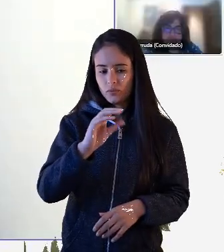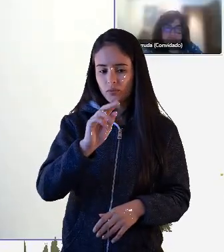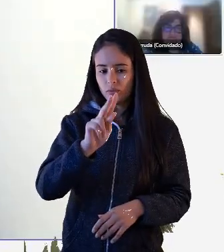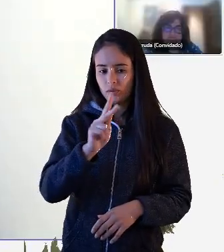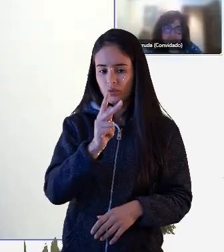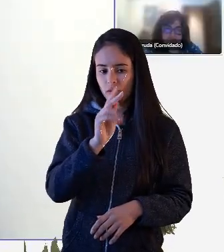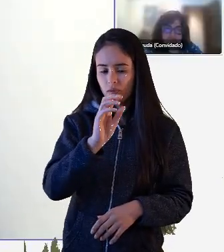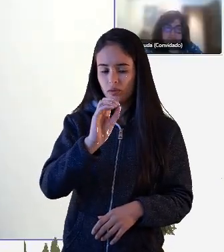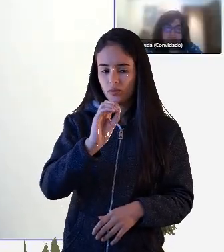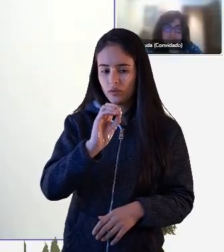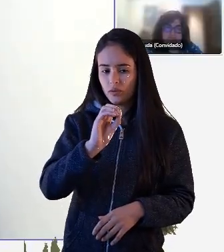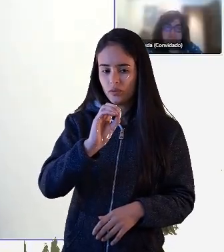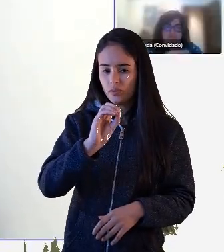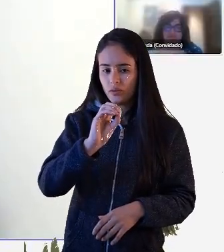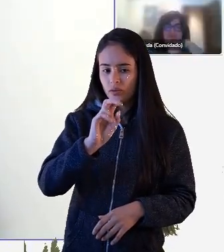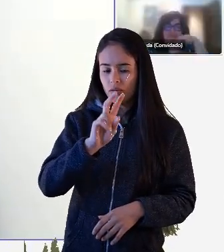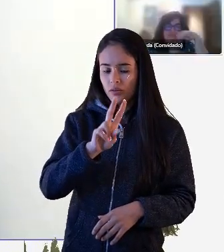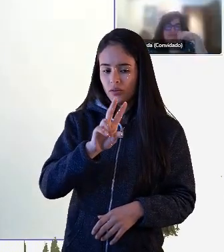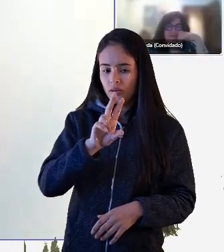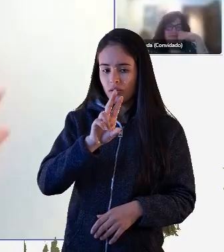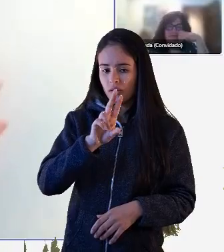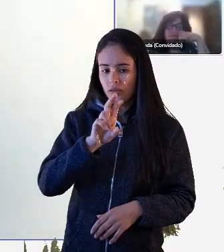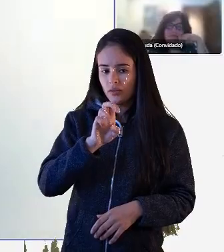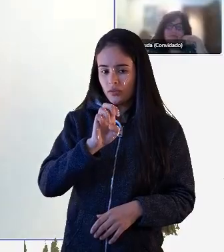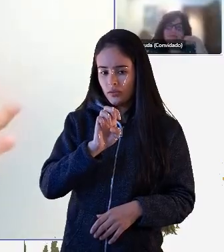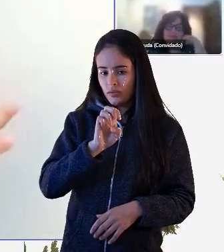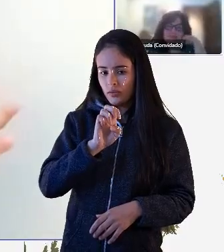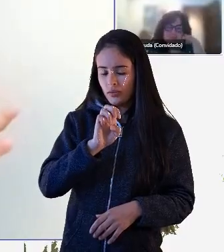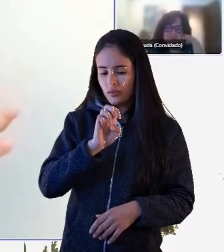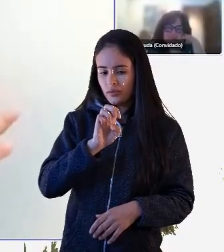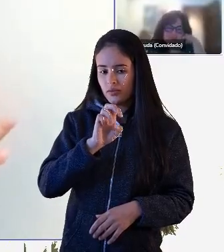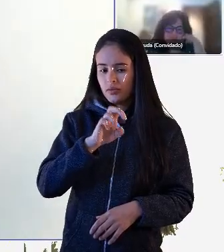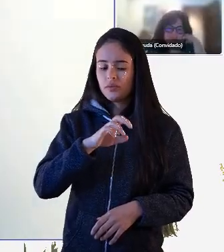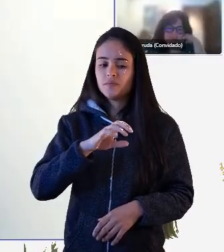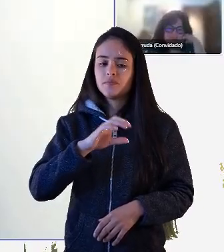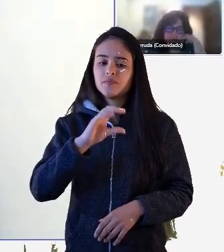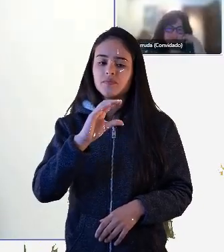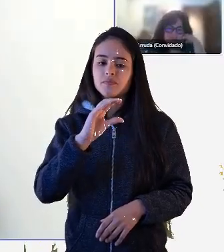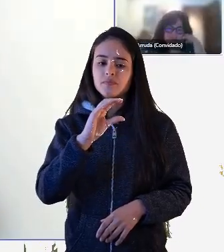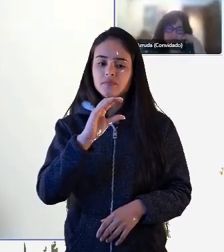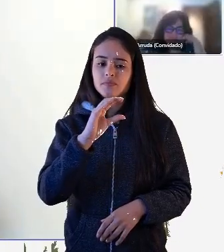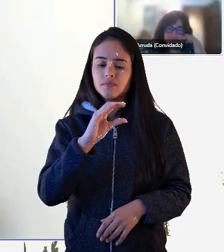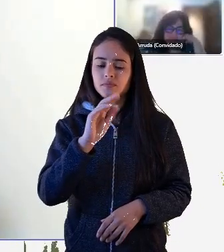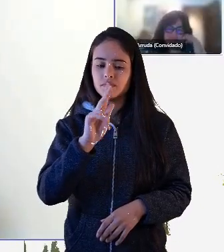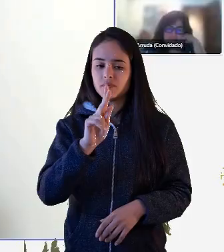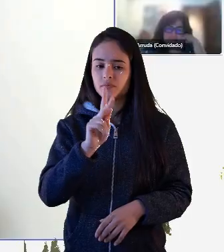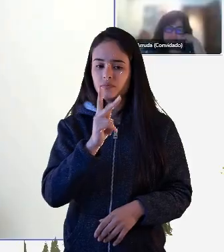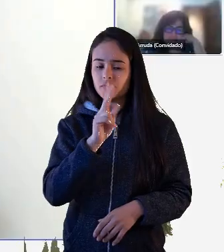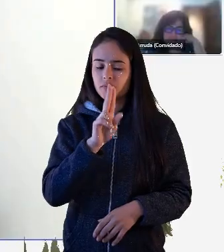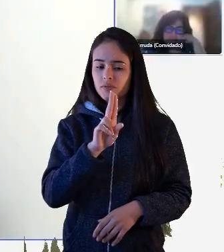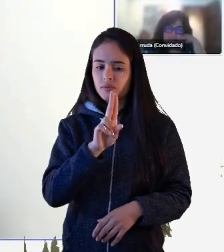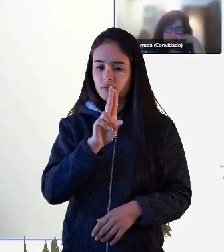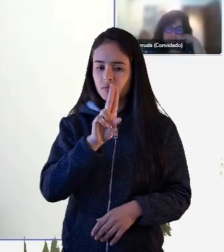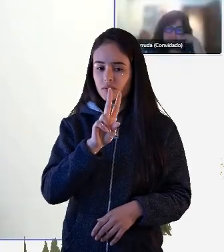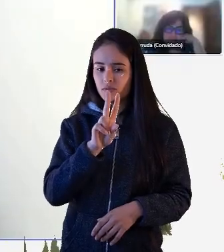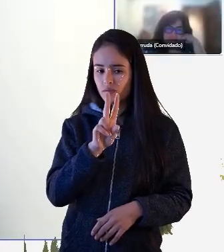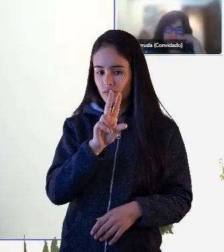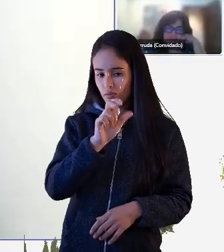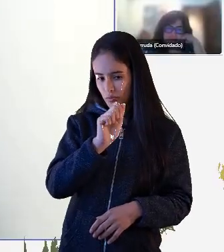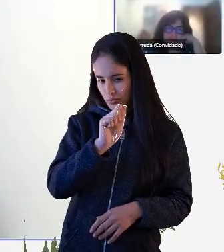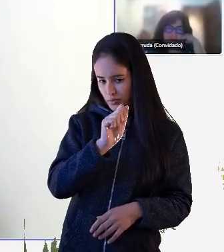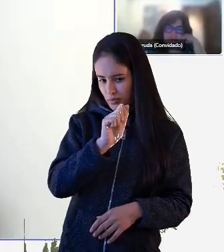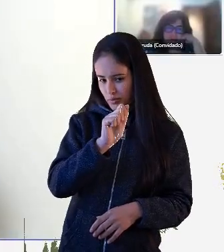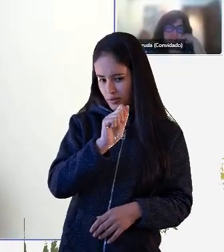música brasileira internacional, não sei o quê. Aí pinta o funk, todo mundo combate como se não se soubesse de onde vem isso,